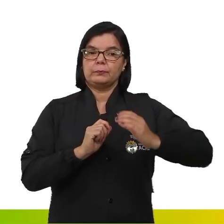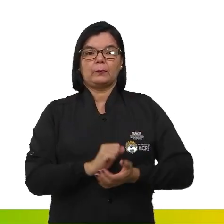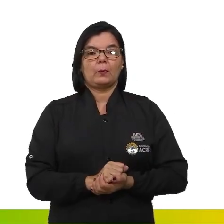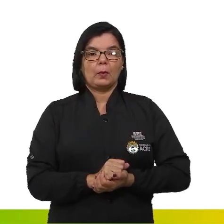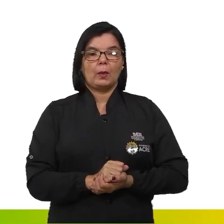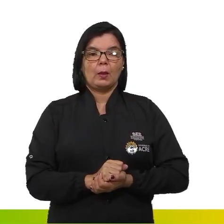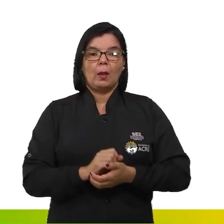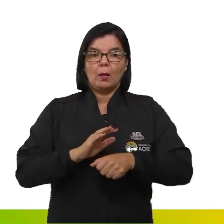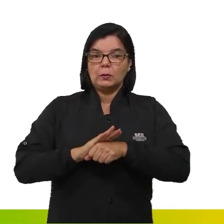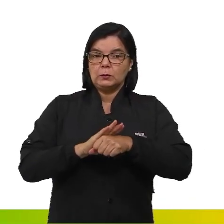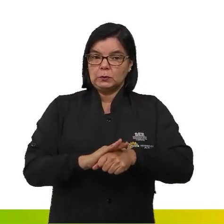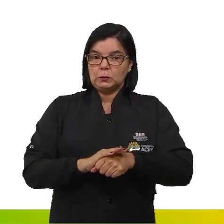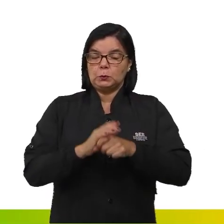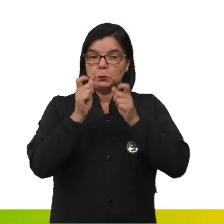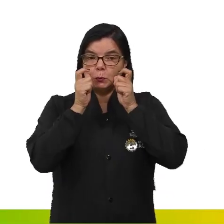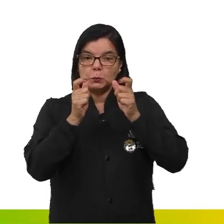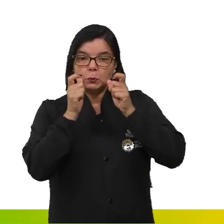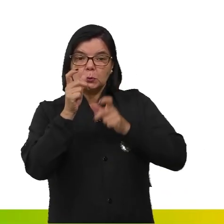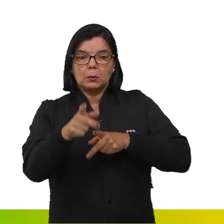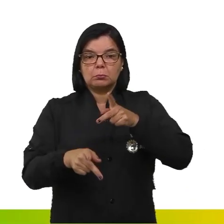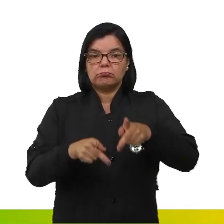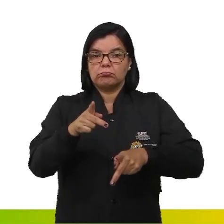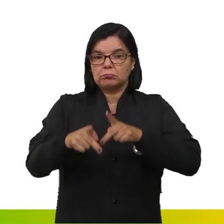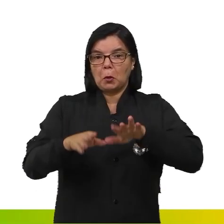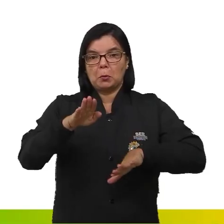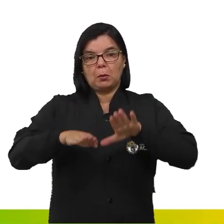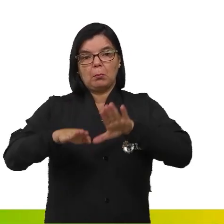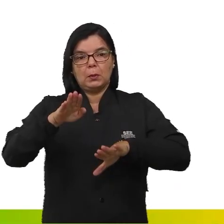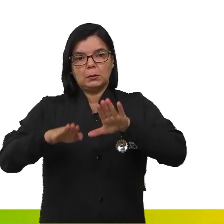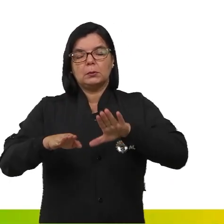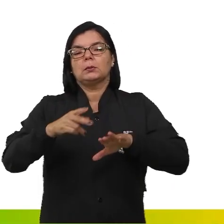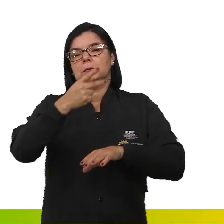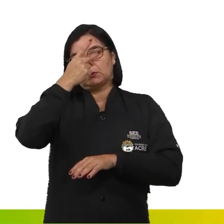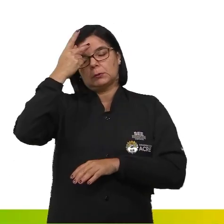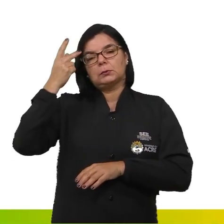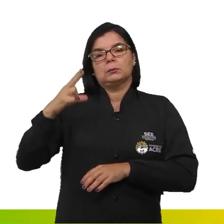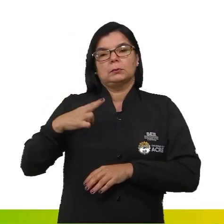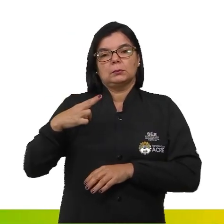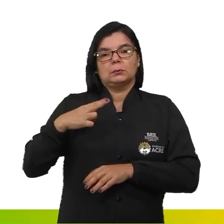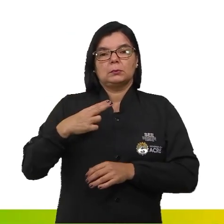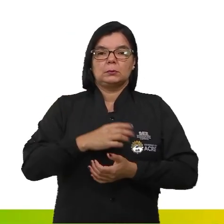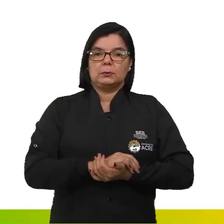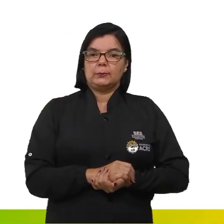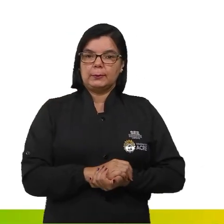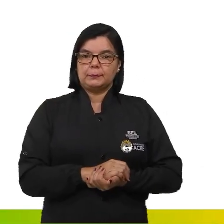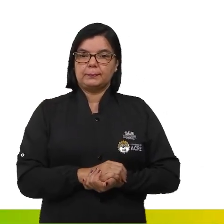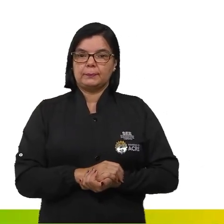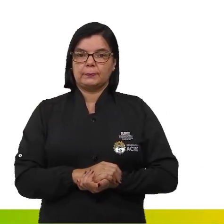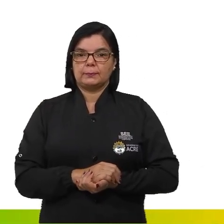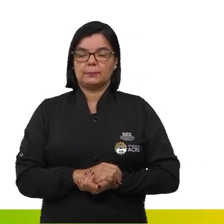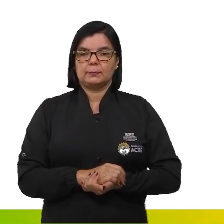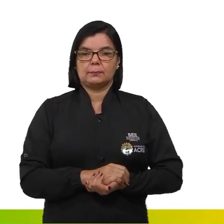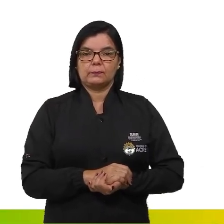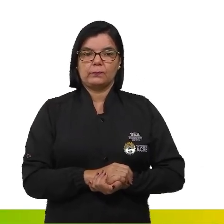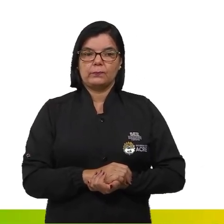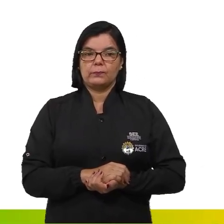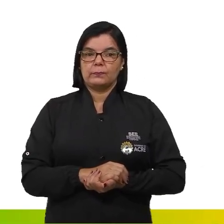C. A defesa dos interesses da população, independentemente de vantagens pessoais.